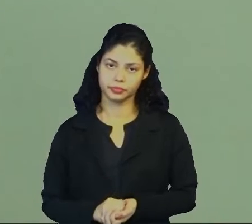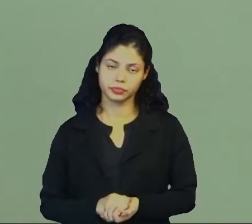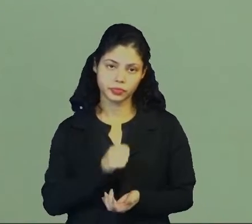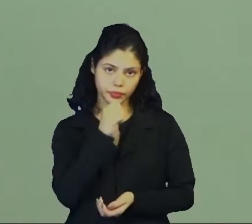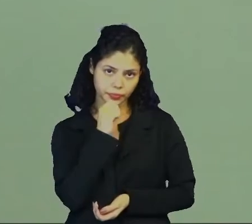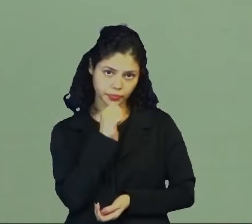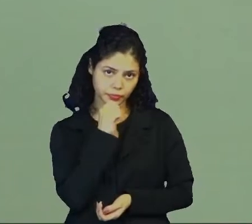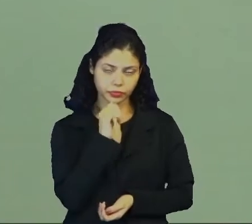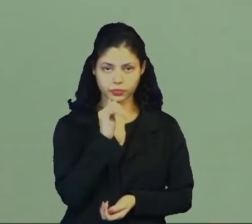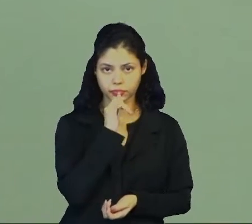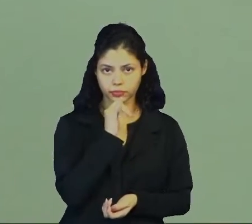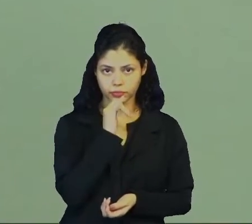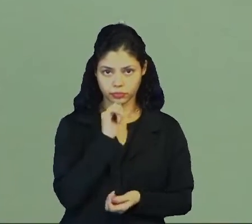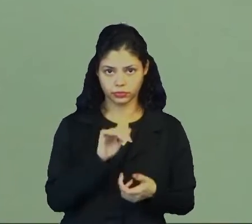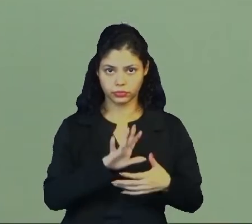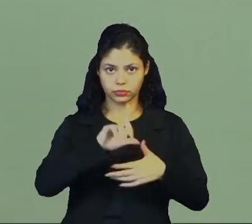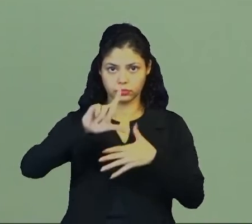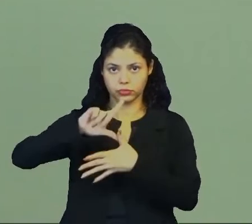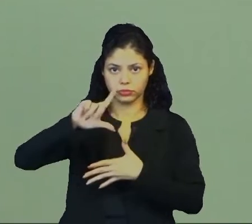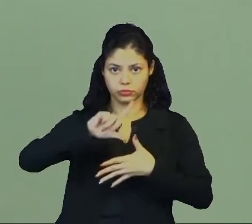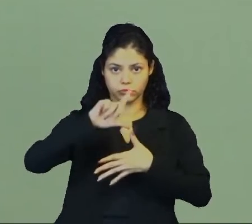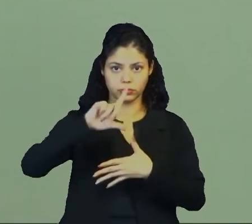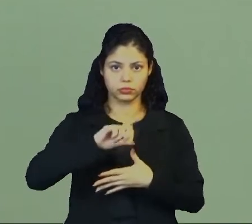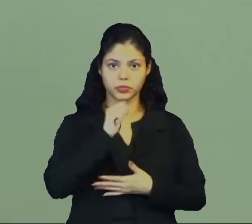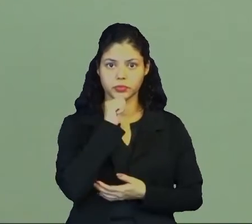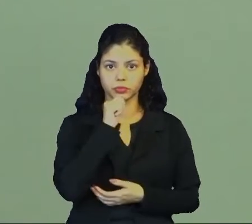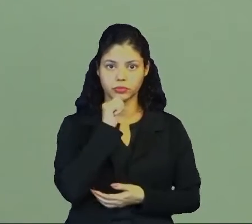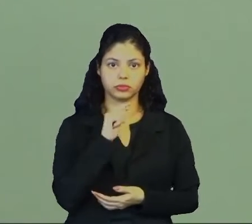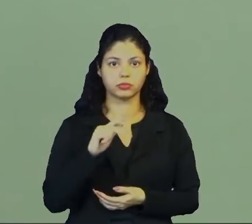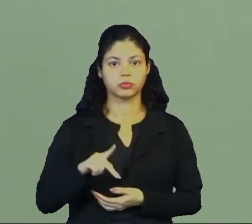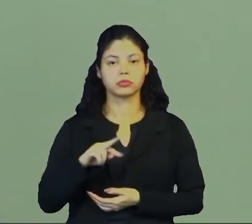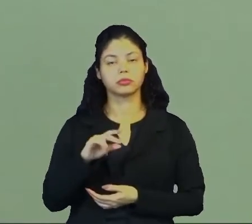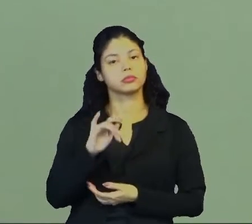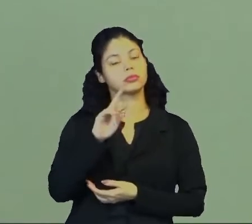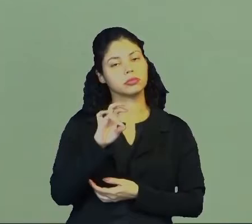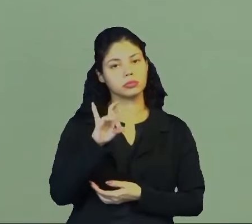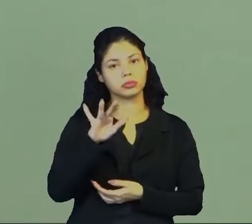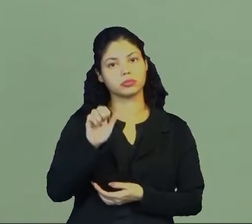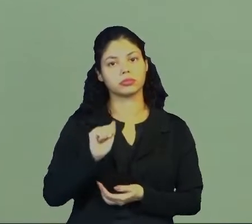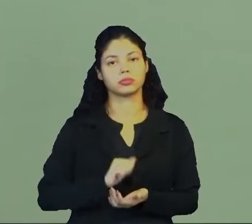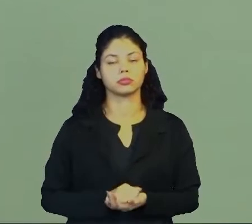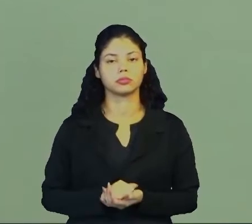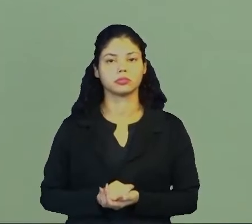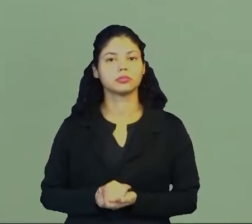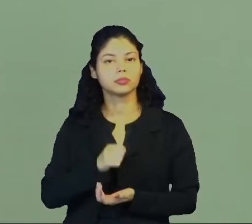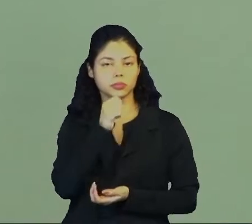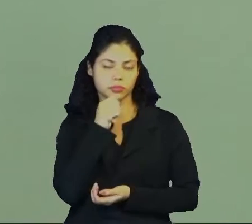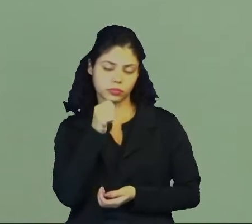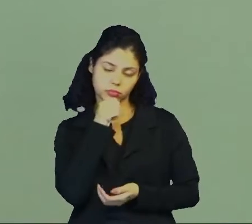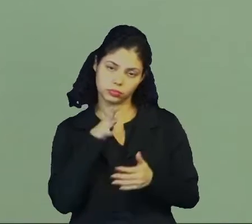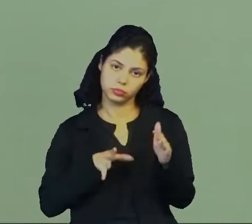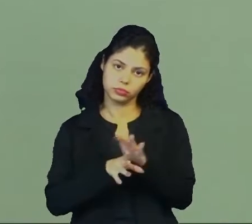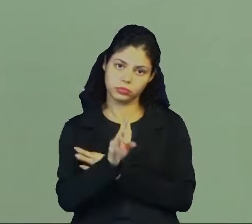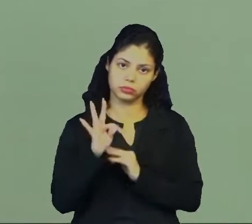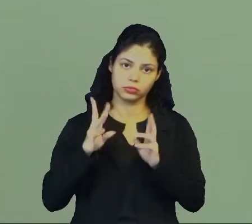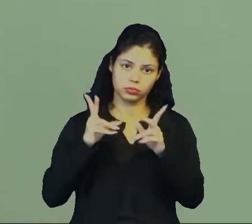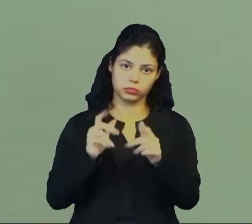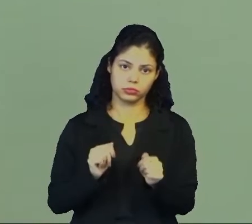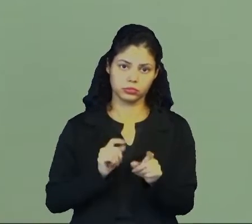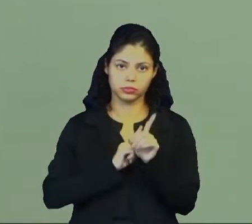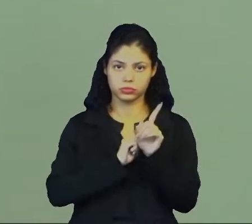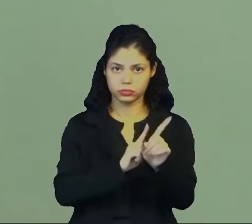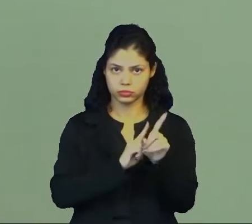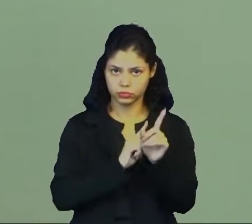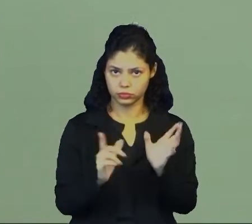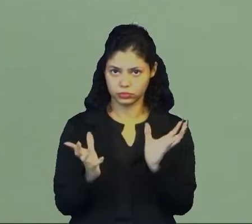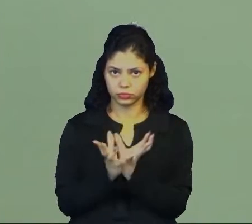que, por exemplo, aqui na América Latina, nossos irmãos, a gente tem aí esse processo de independência todo conduzido,